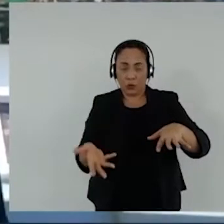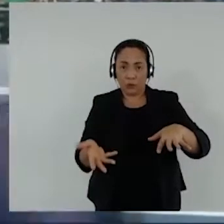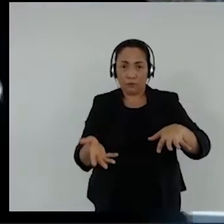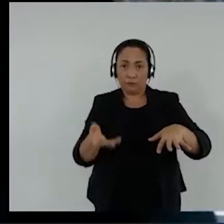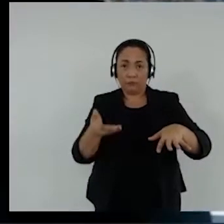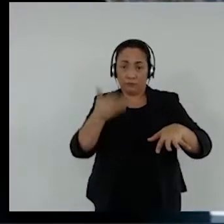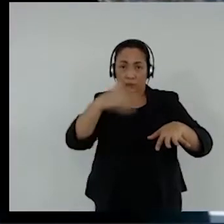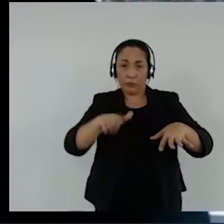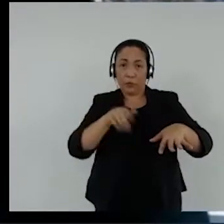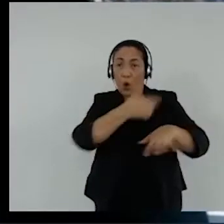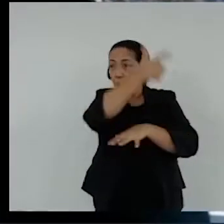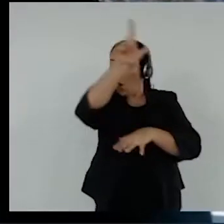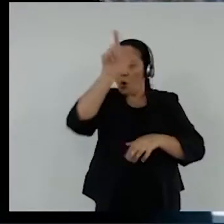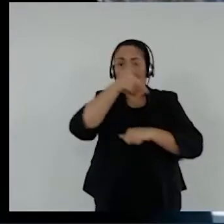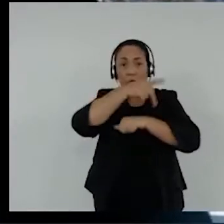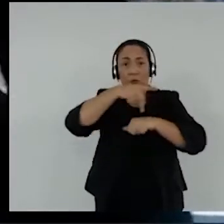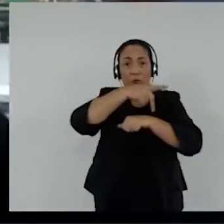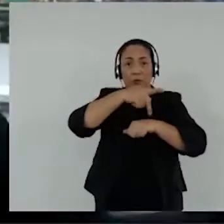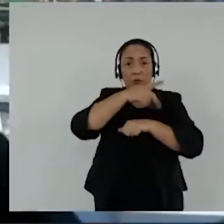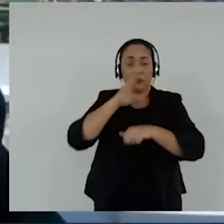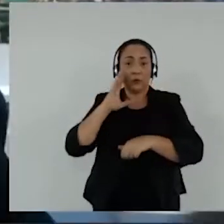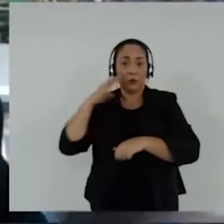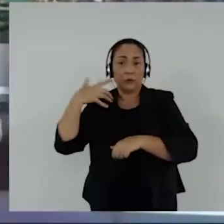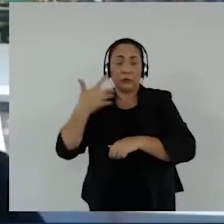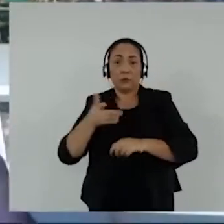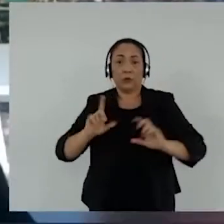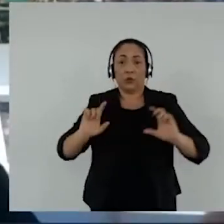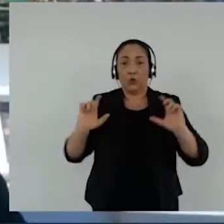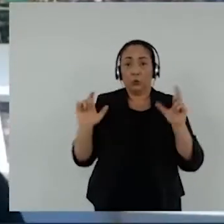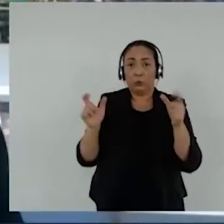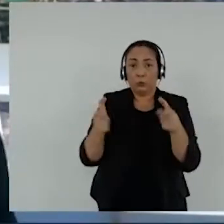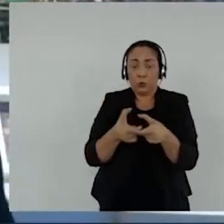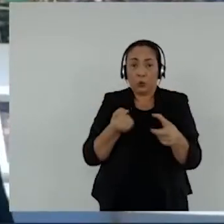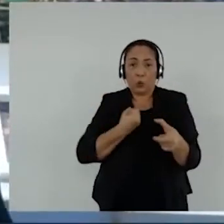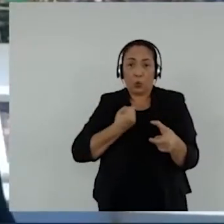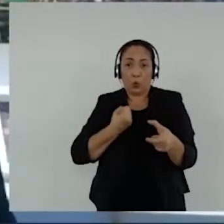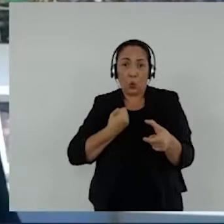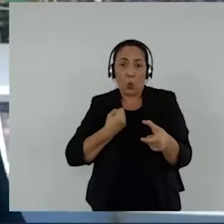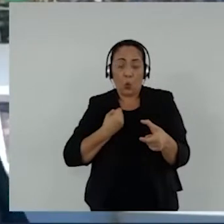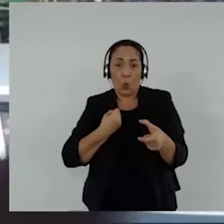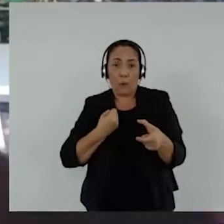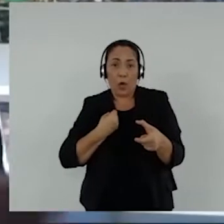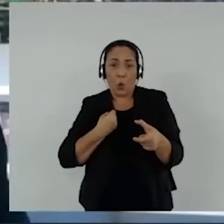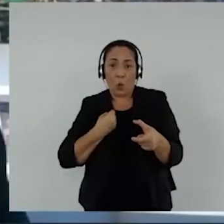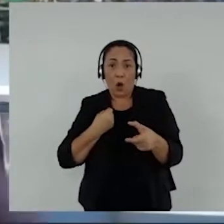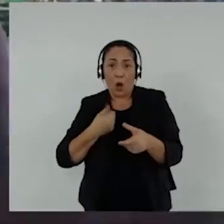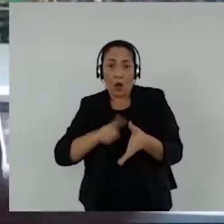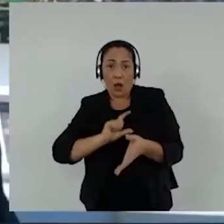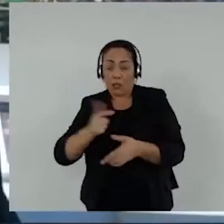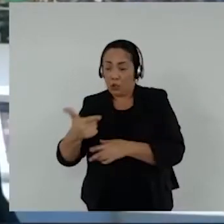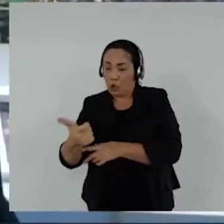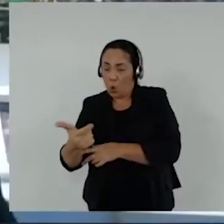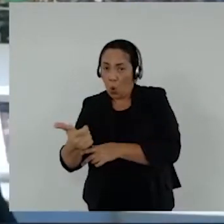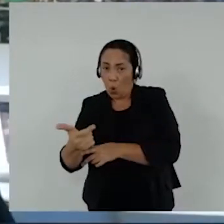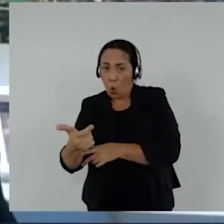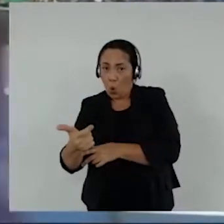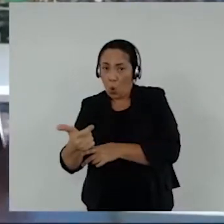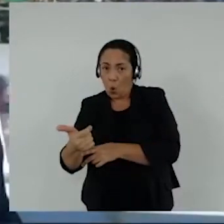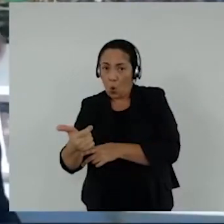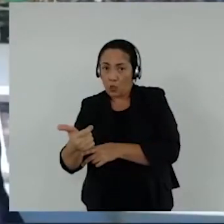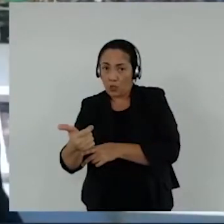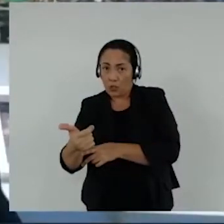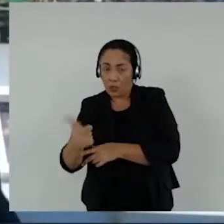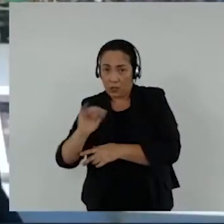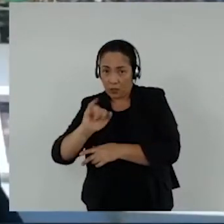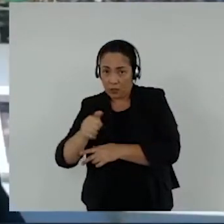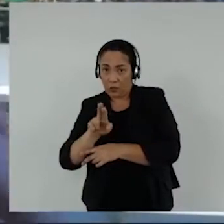né? Outras nações decidiram reduzir o número de jurados de 12 para 7. Por força de uma matriz constitucional, nós não